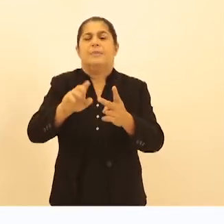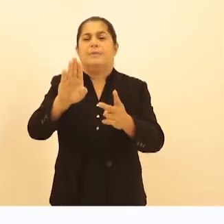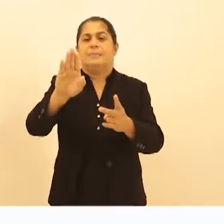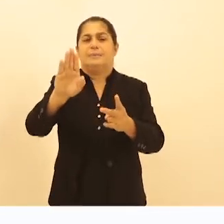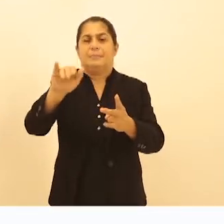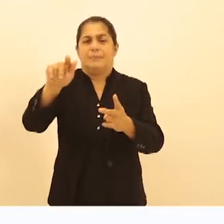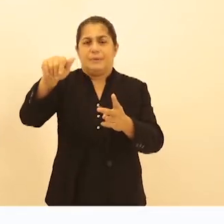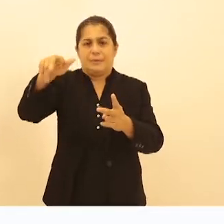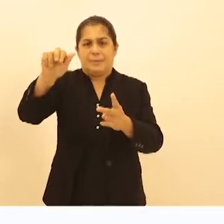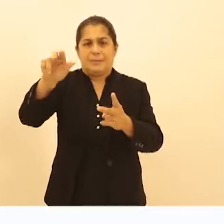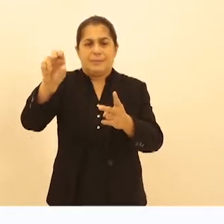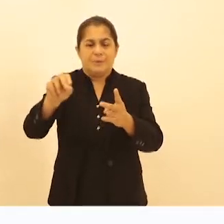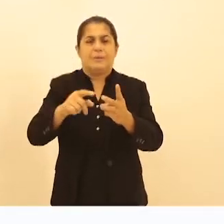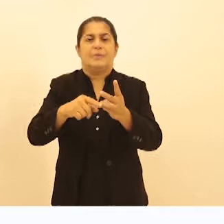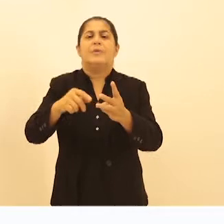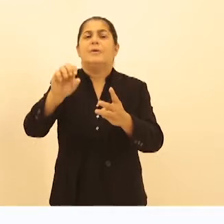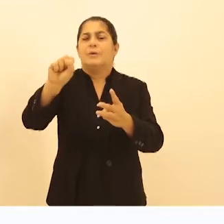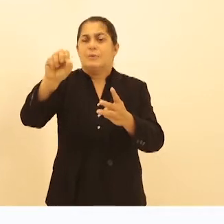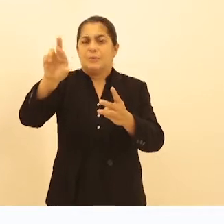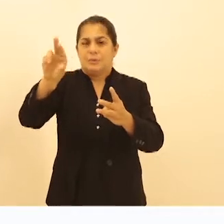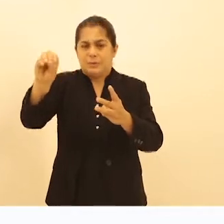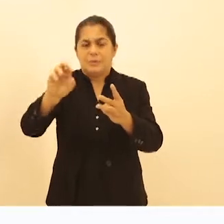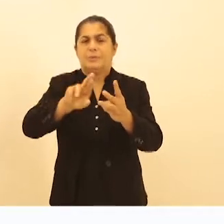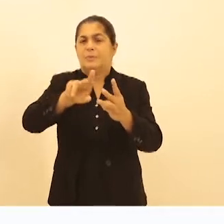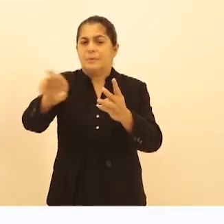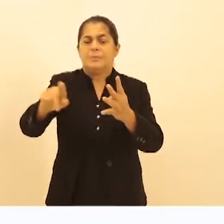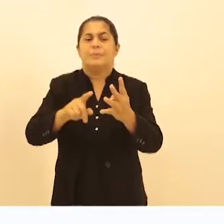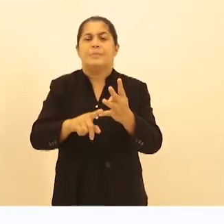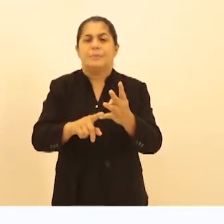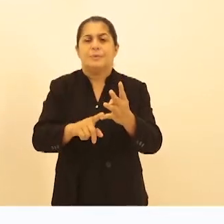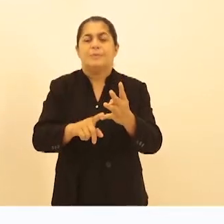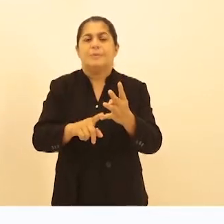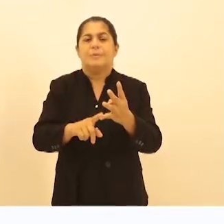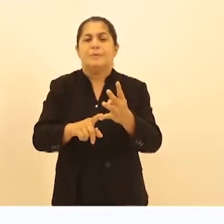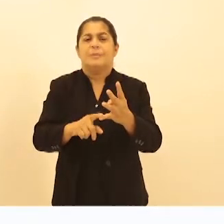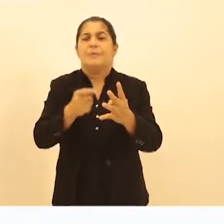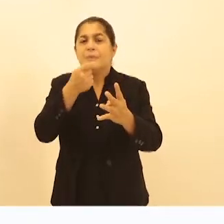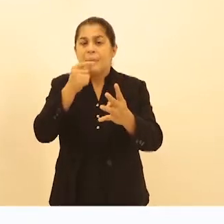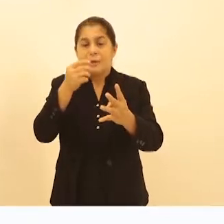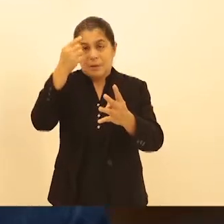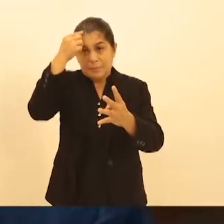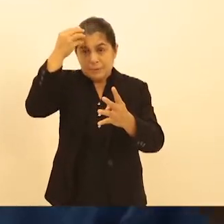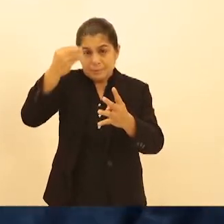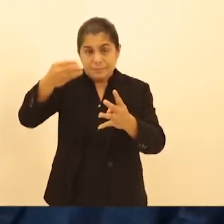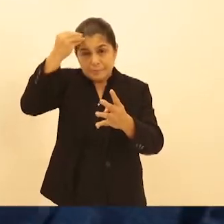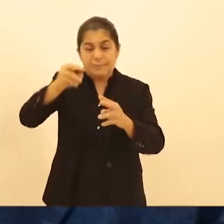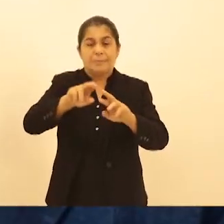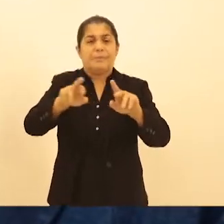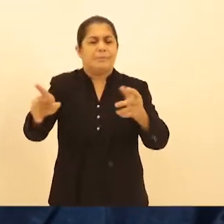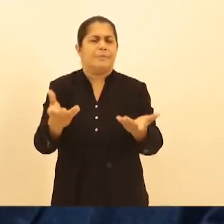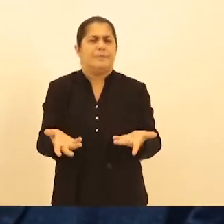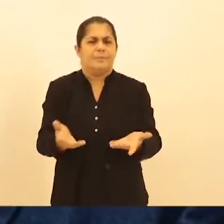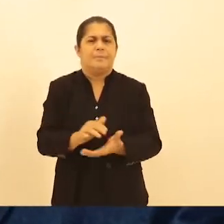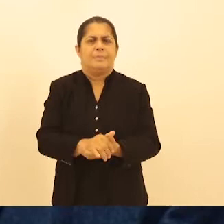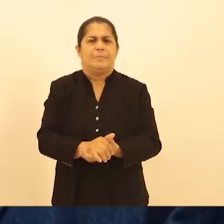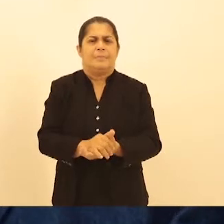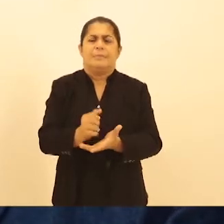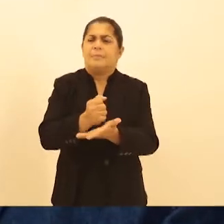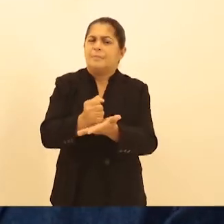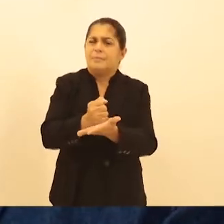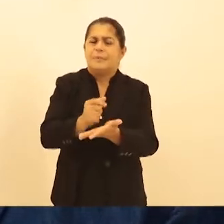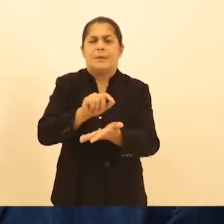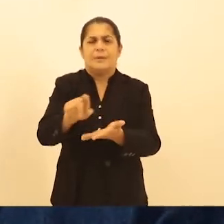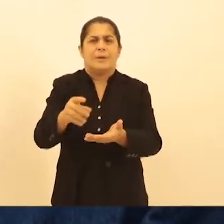sódio soro antitetânico e até mesmo medicamento para queda de cabelo em três bairros medicamento principalmente